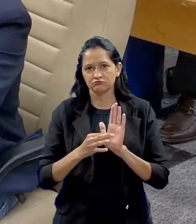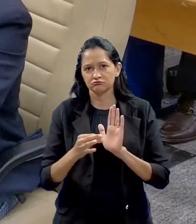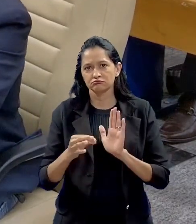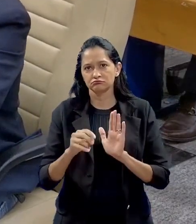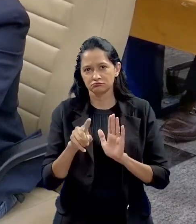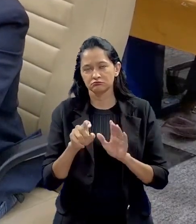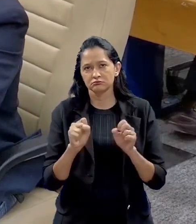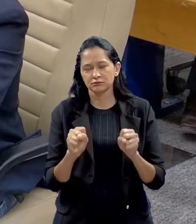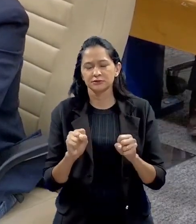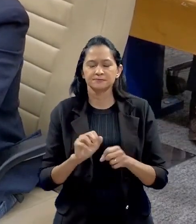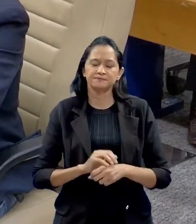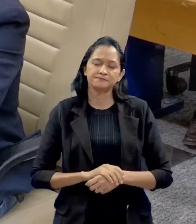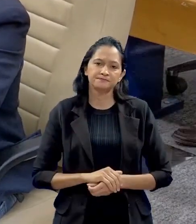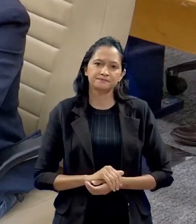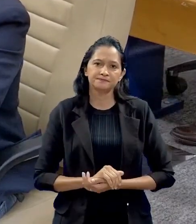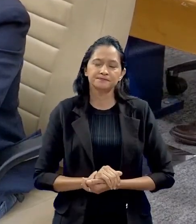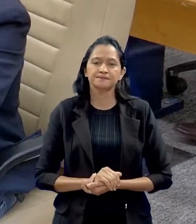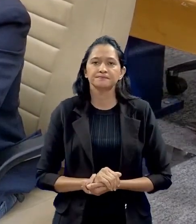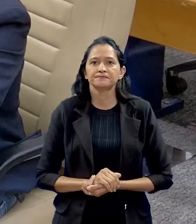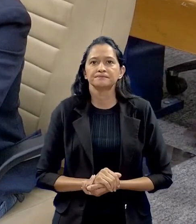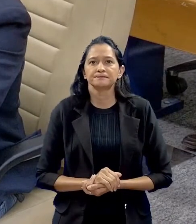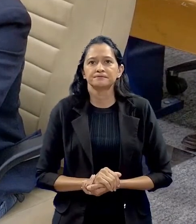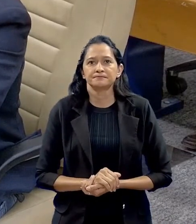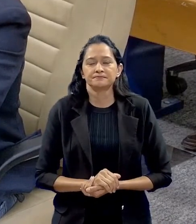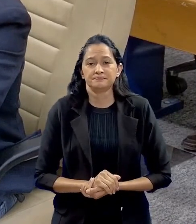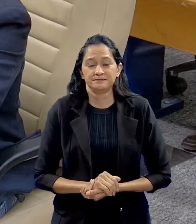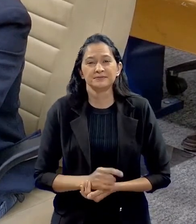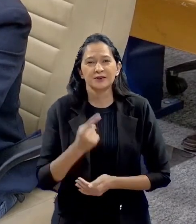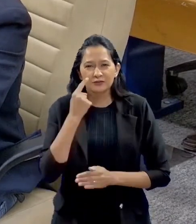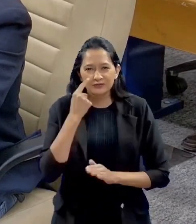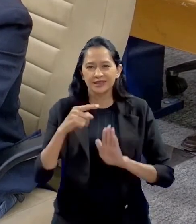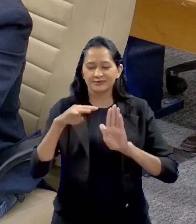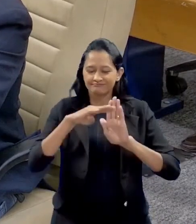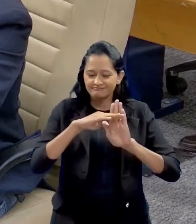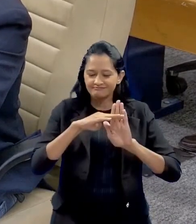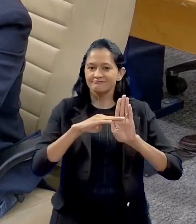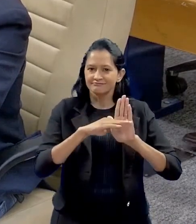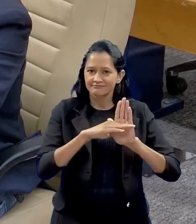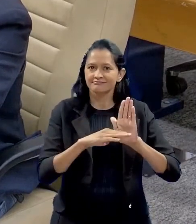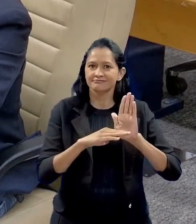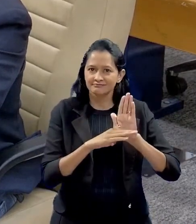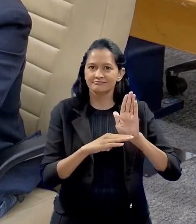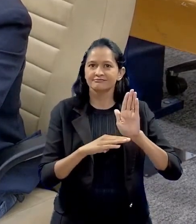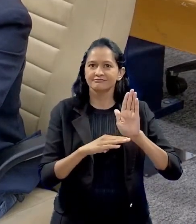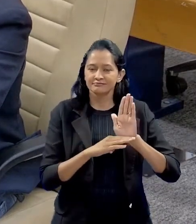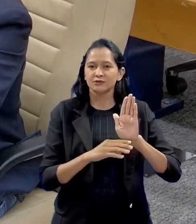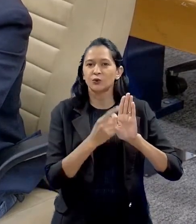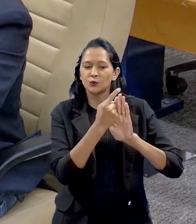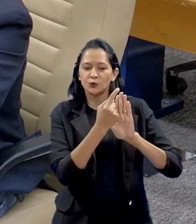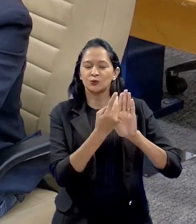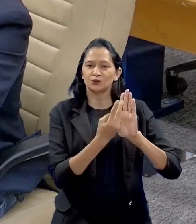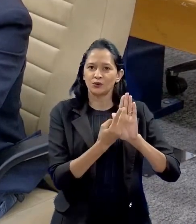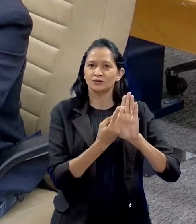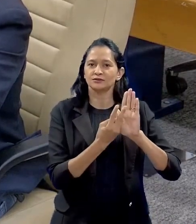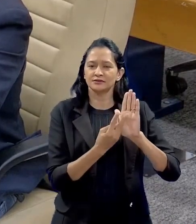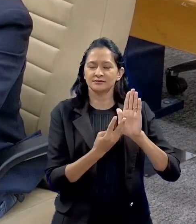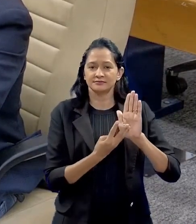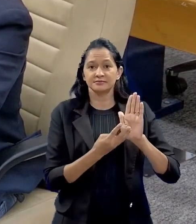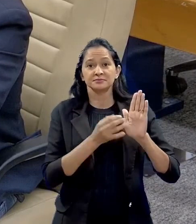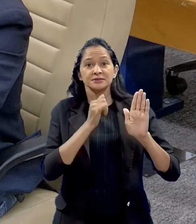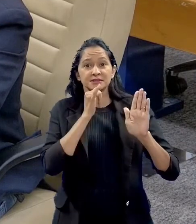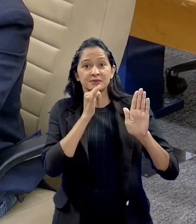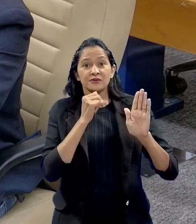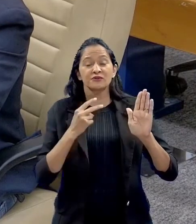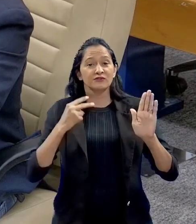Eu queria que, como consta na relação da pauta do dia, a votação, os vereadores que não gostam de vir a essa